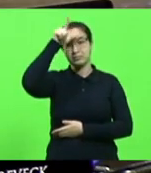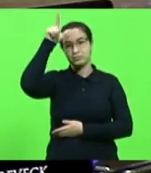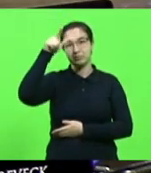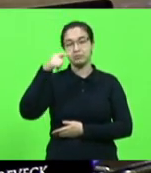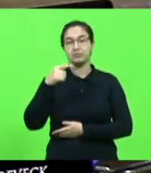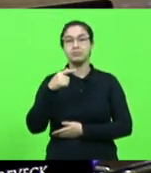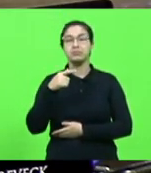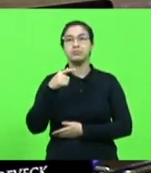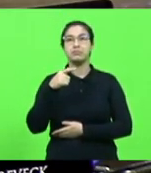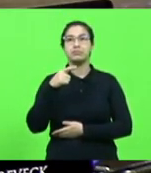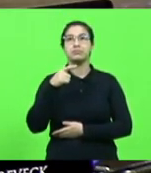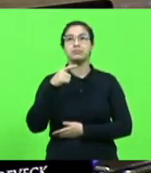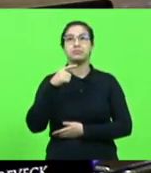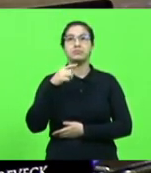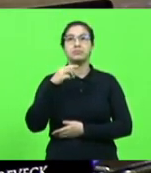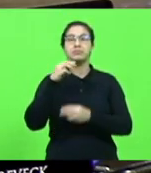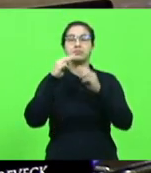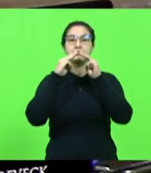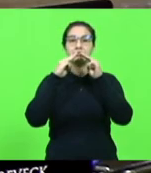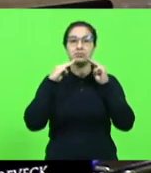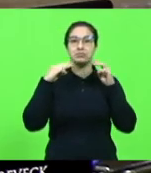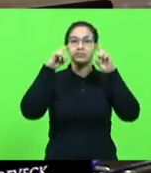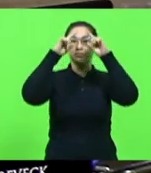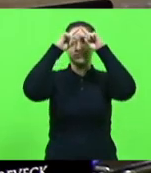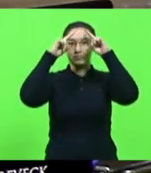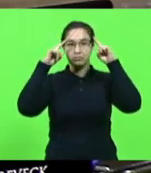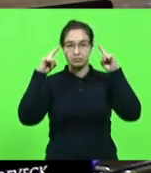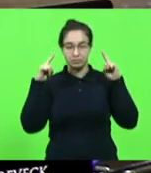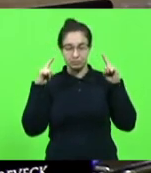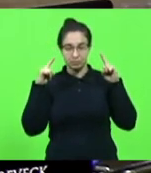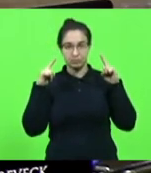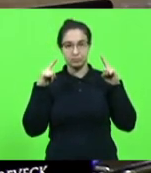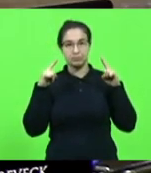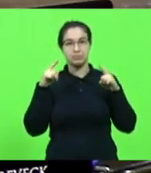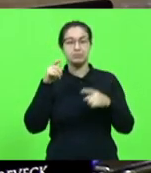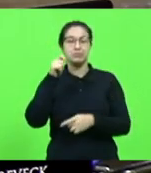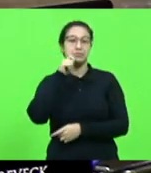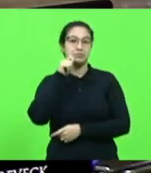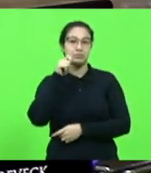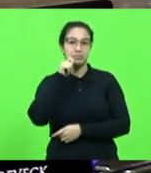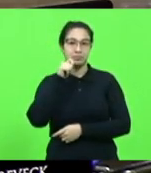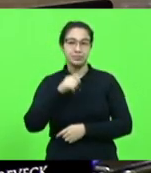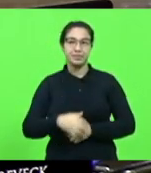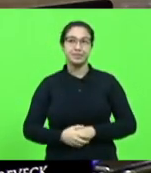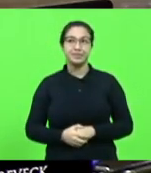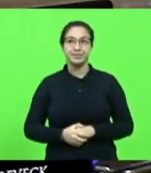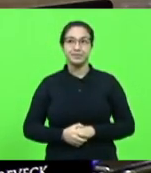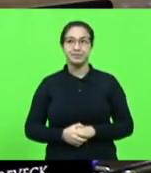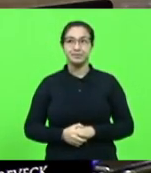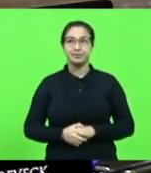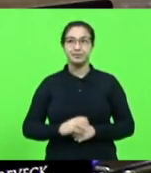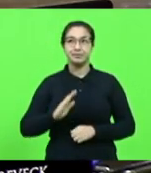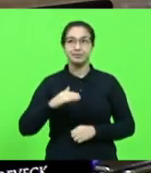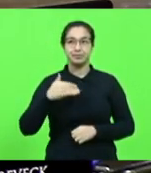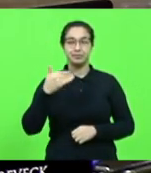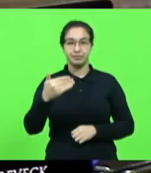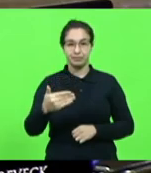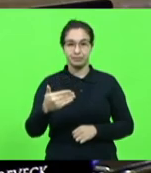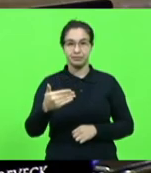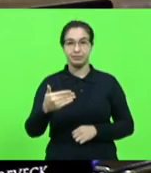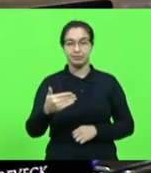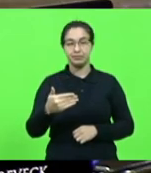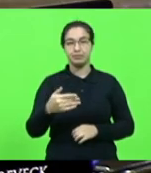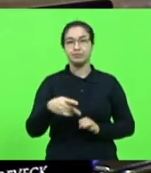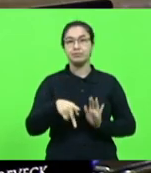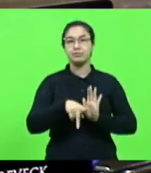Moacir Sopelsa, Neudi Sareta e a senhora deputada Ana Campagnolo. Grande expediente. Neste horário destinado aos